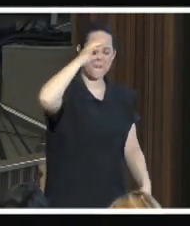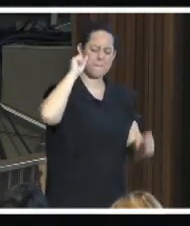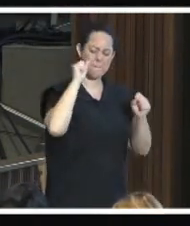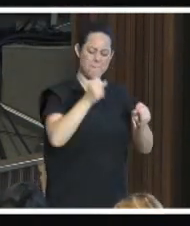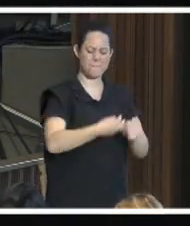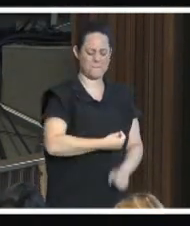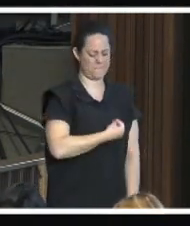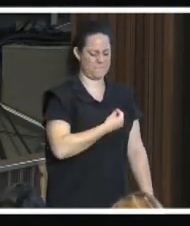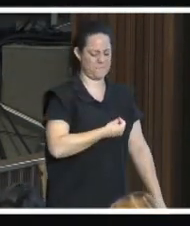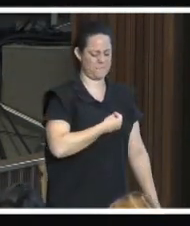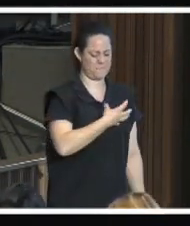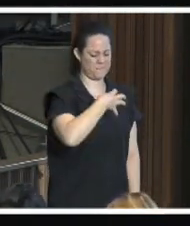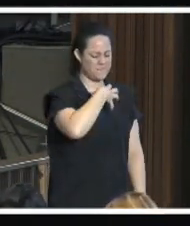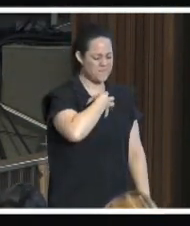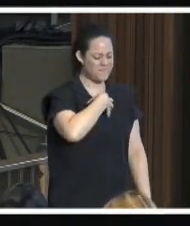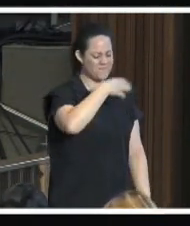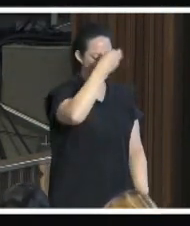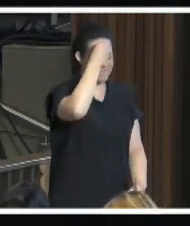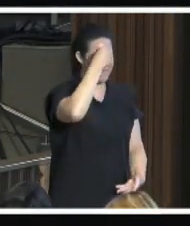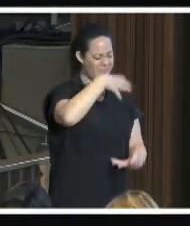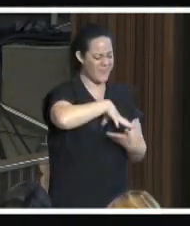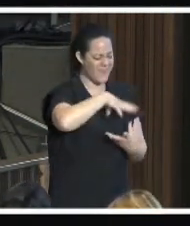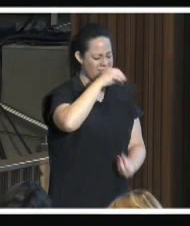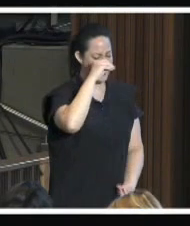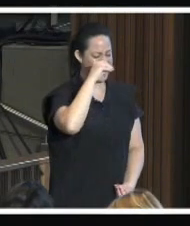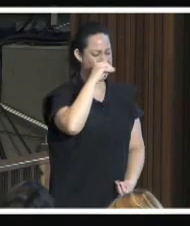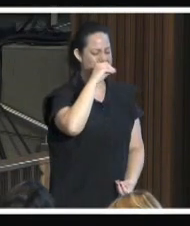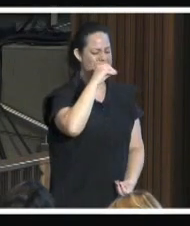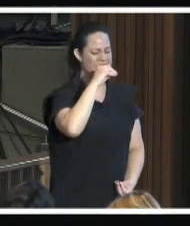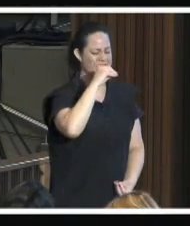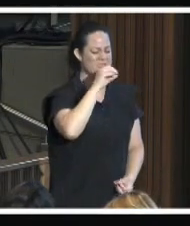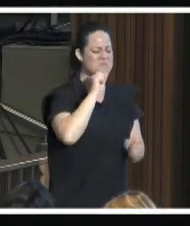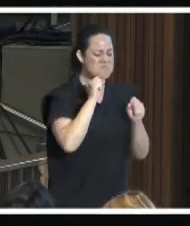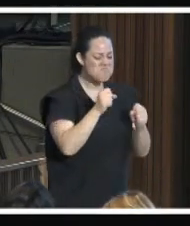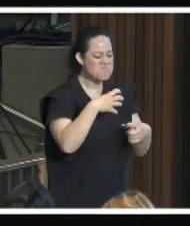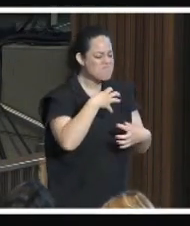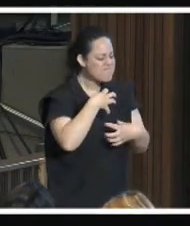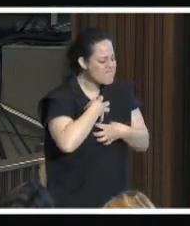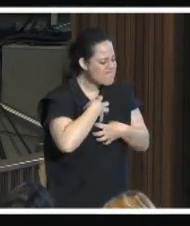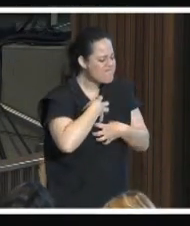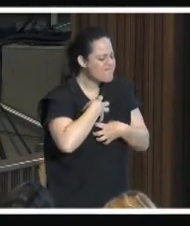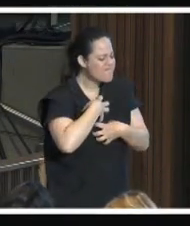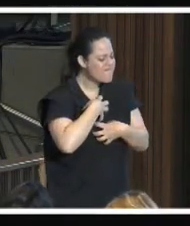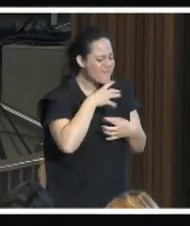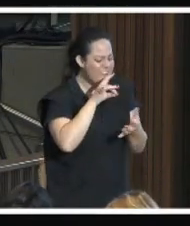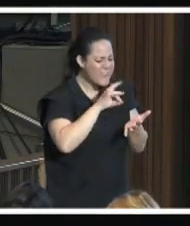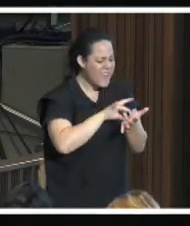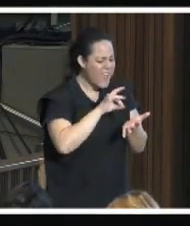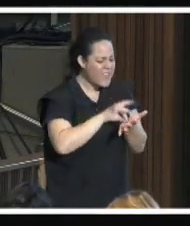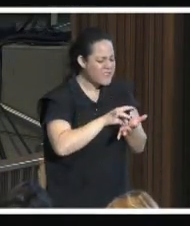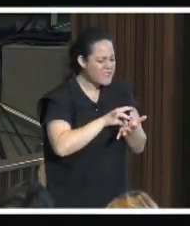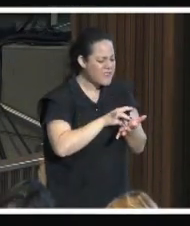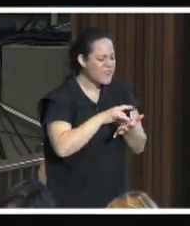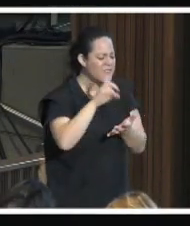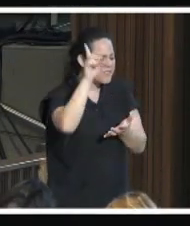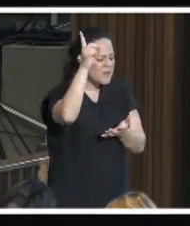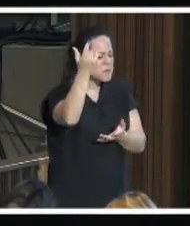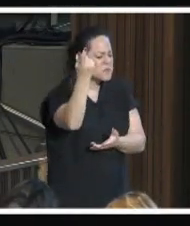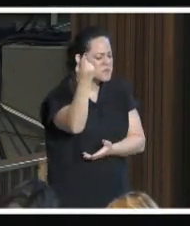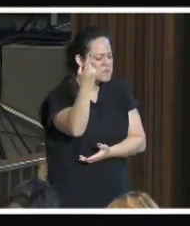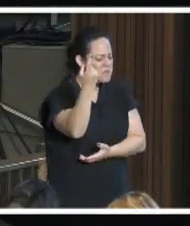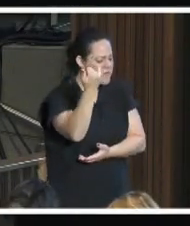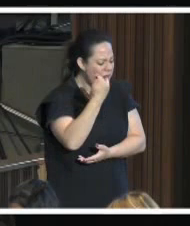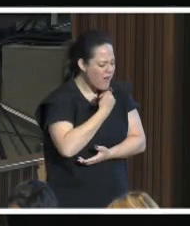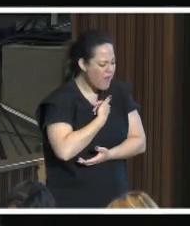habite dentro da alma deles, e que eles escutem a tua direção. Ó